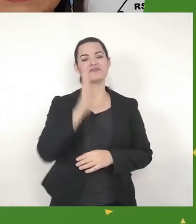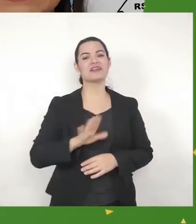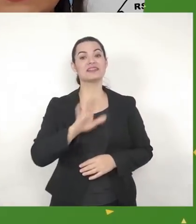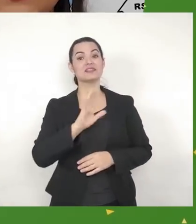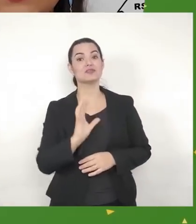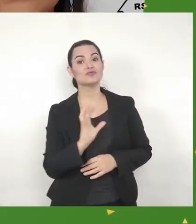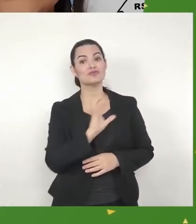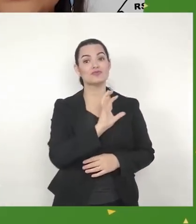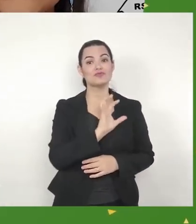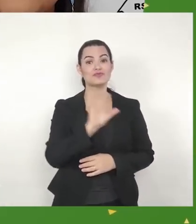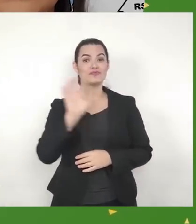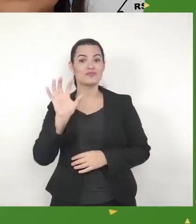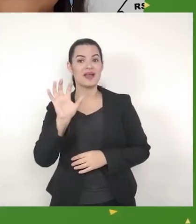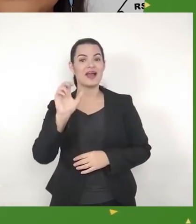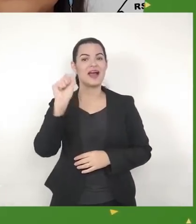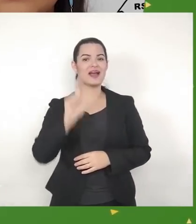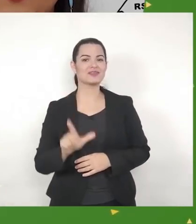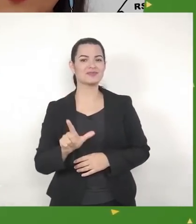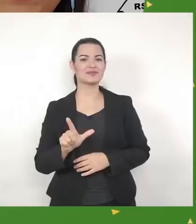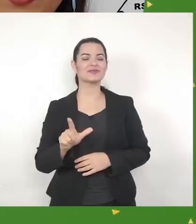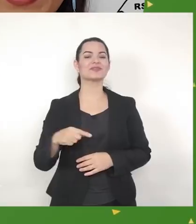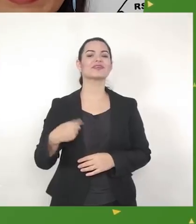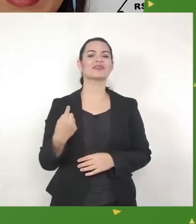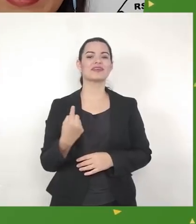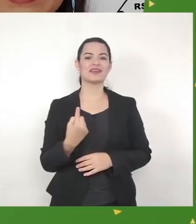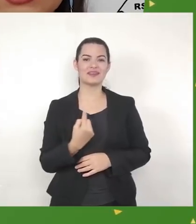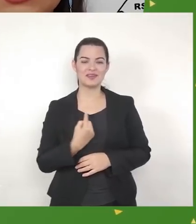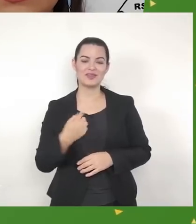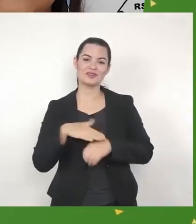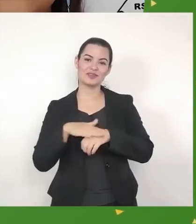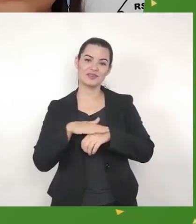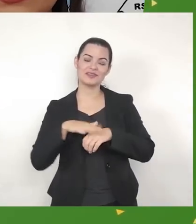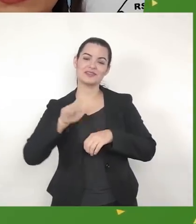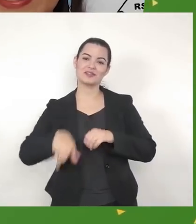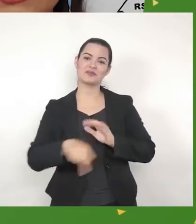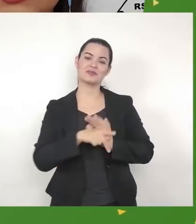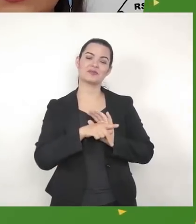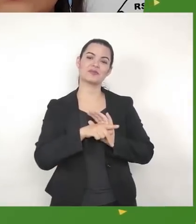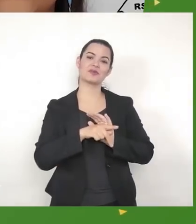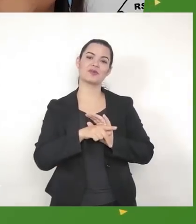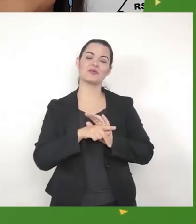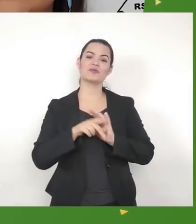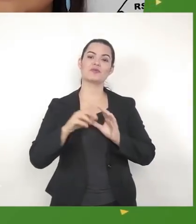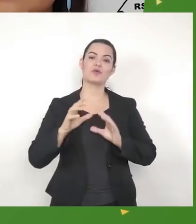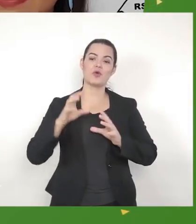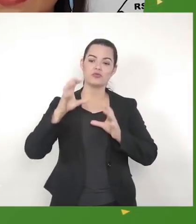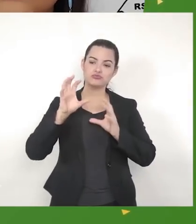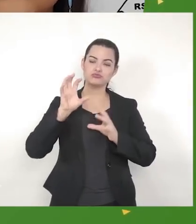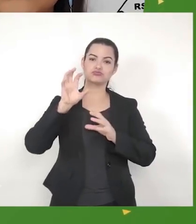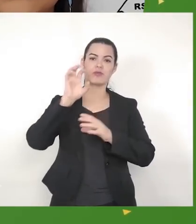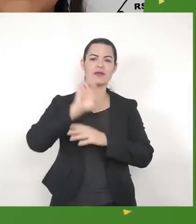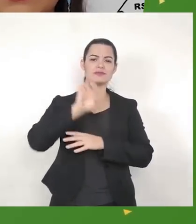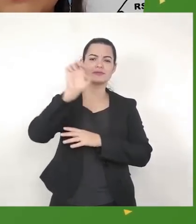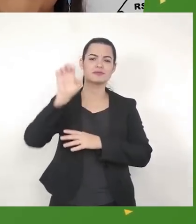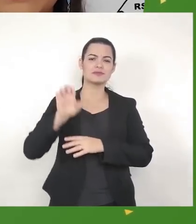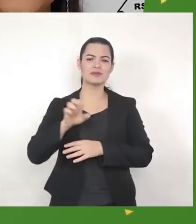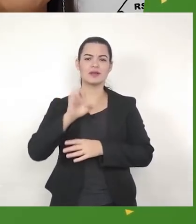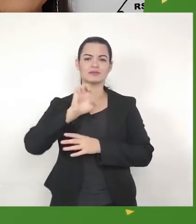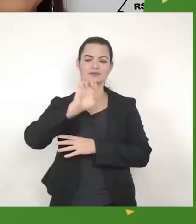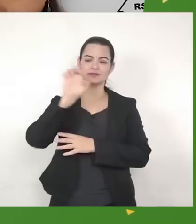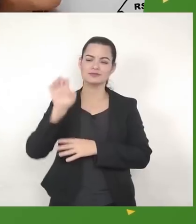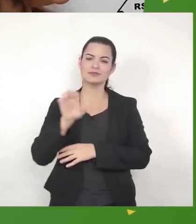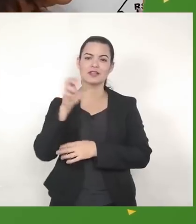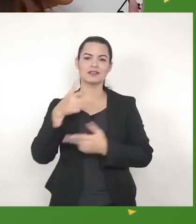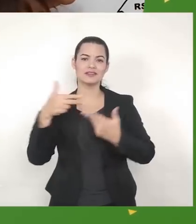do Brasil que nós falamos que compõe a região Nordeste, com esses estados que eu acabei